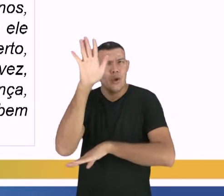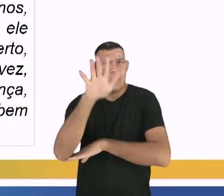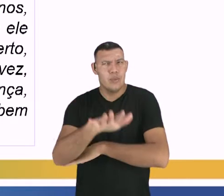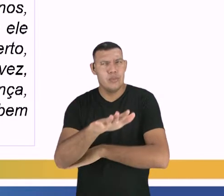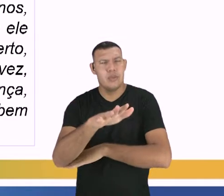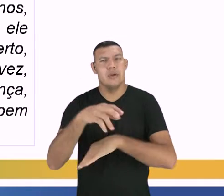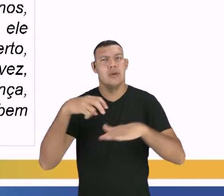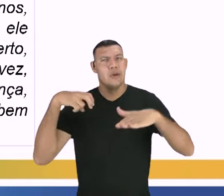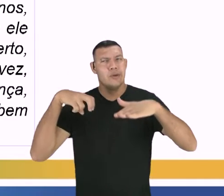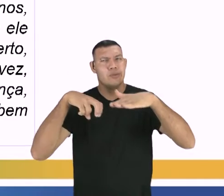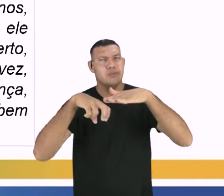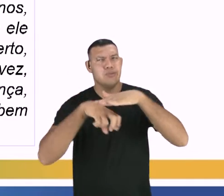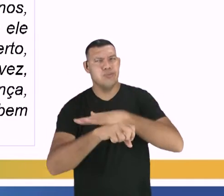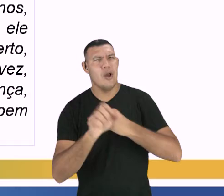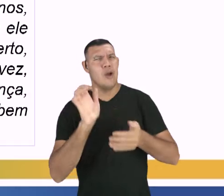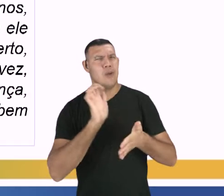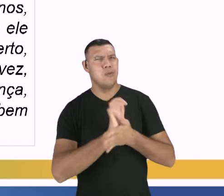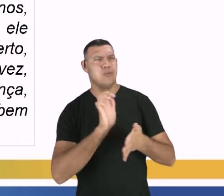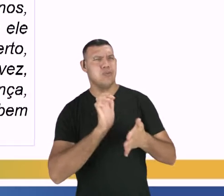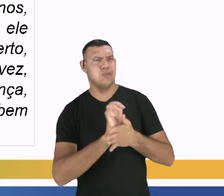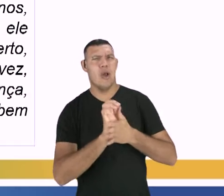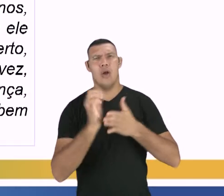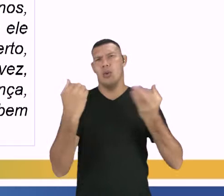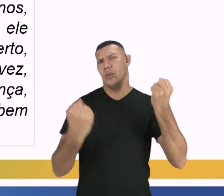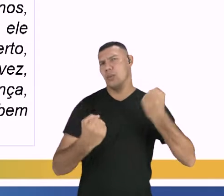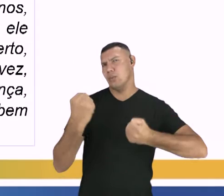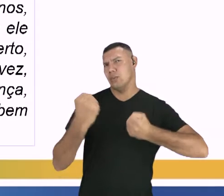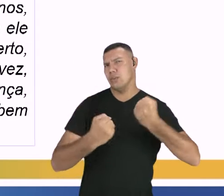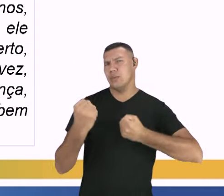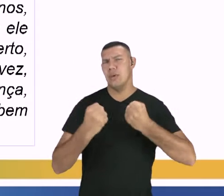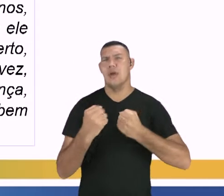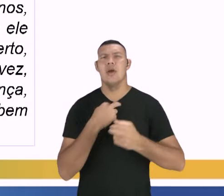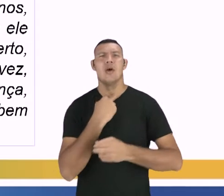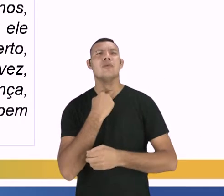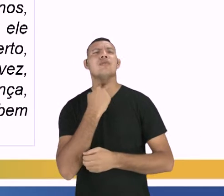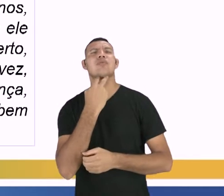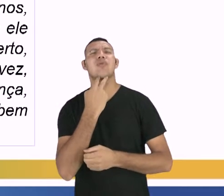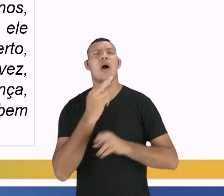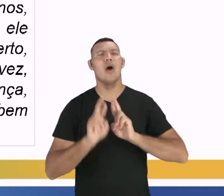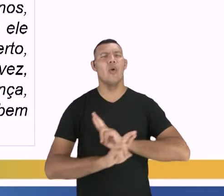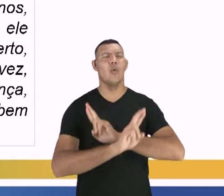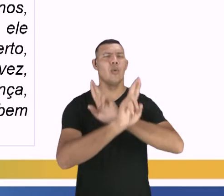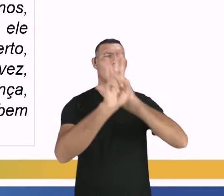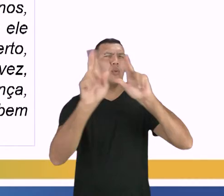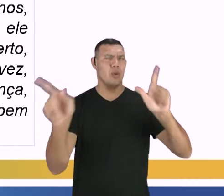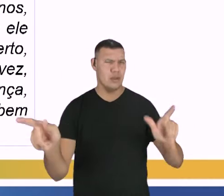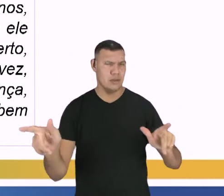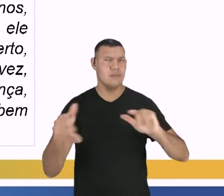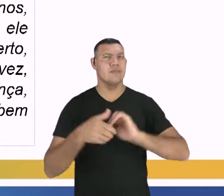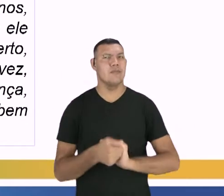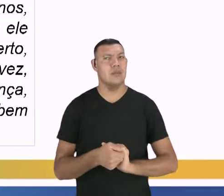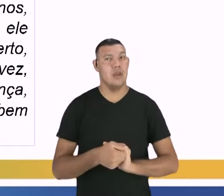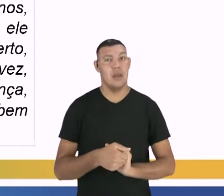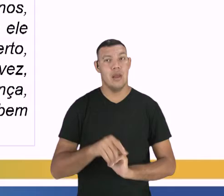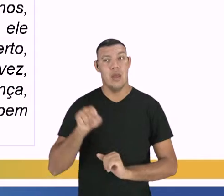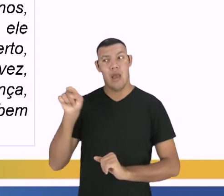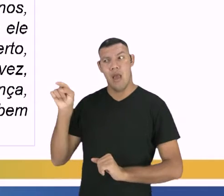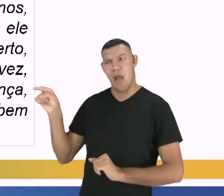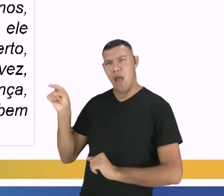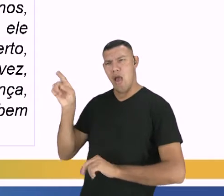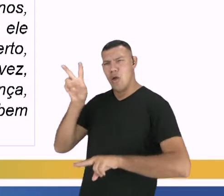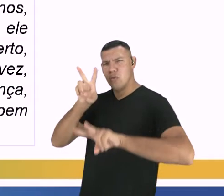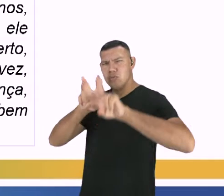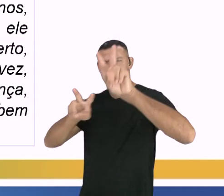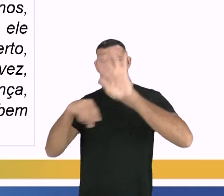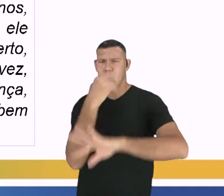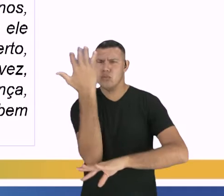bondes, buzinar impaciente de carros, vozes indistintas, mas ele via apenas algumas